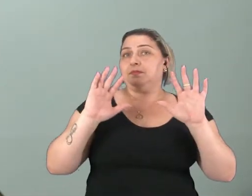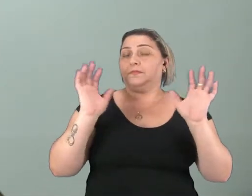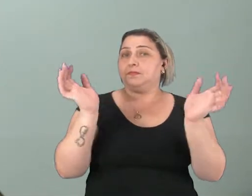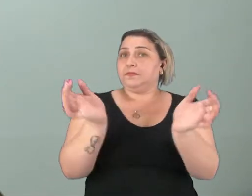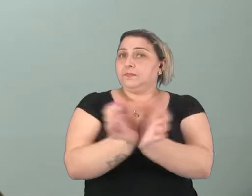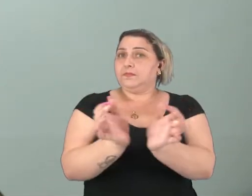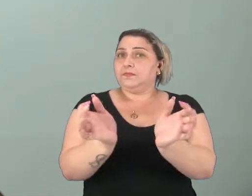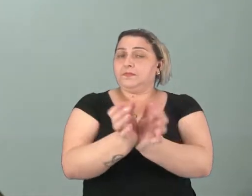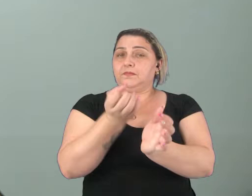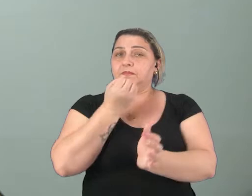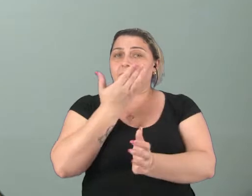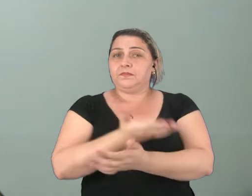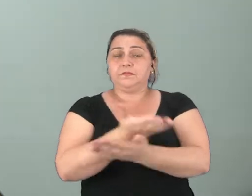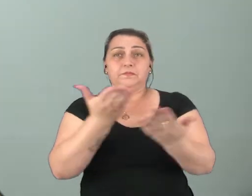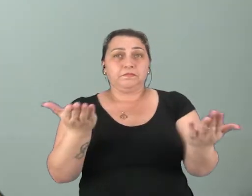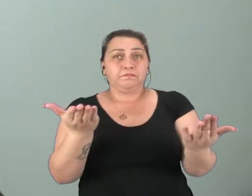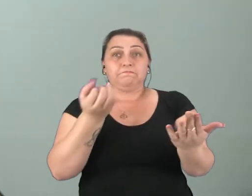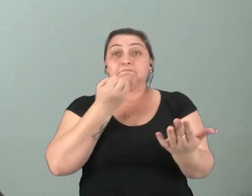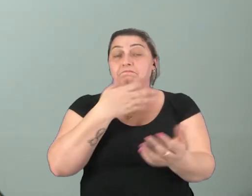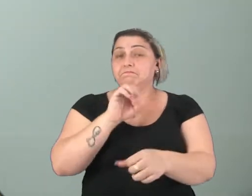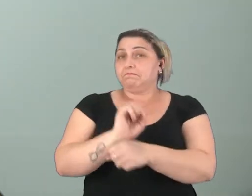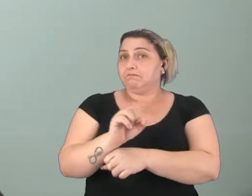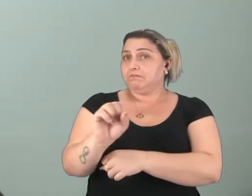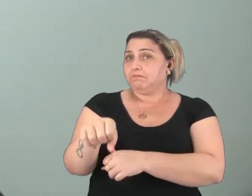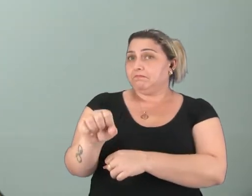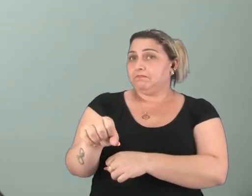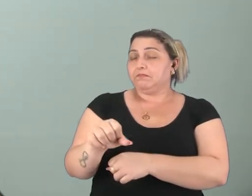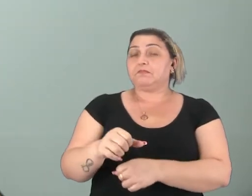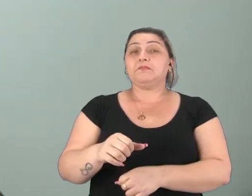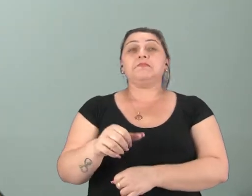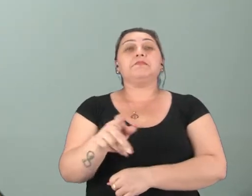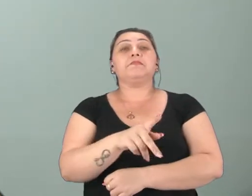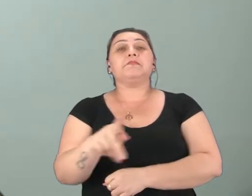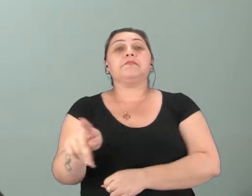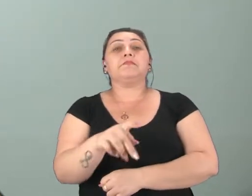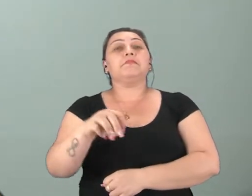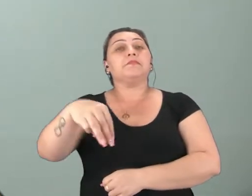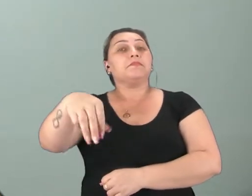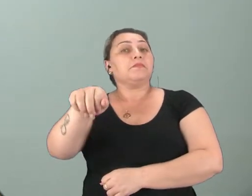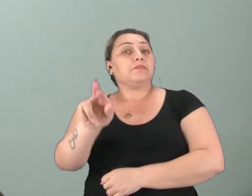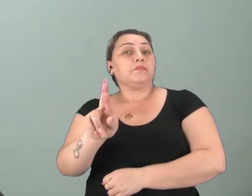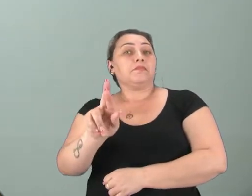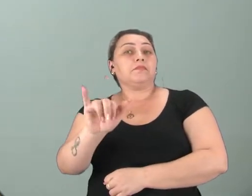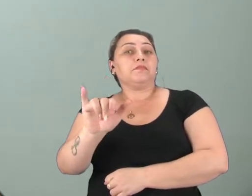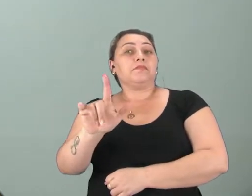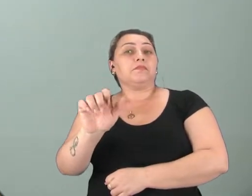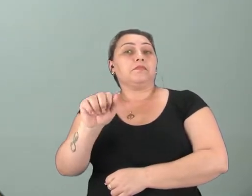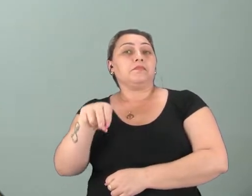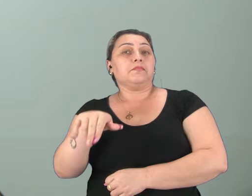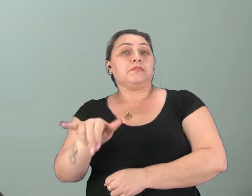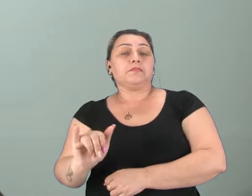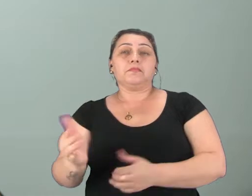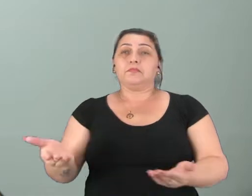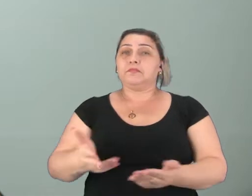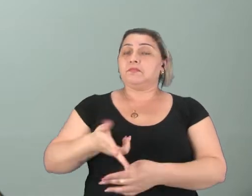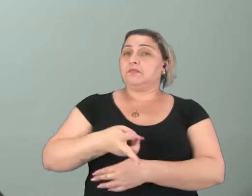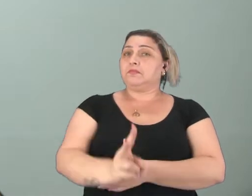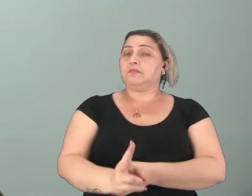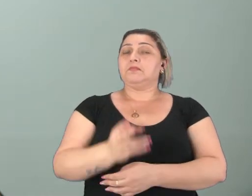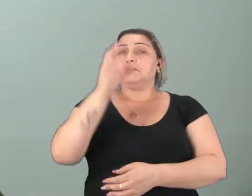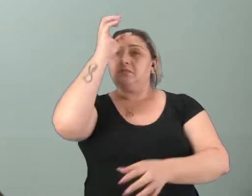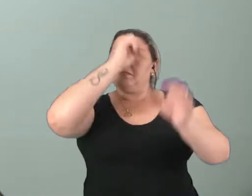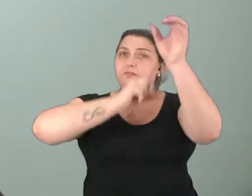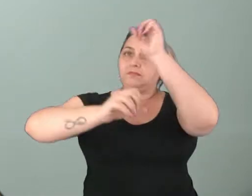turminha! Tudo bem com vocês? Bom, eu espero que sim! Eu sou a professora Marilane Moraes e estou aqui hoje para continuarmos